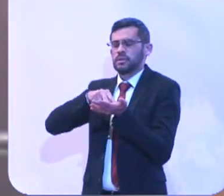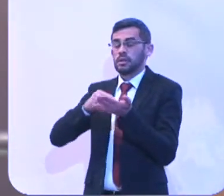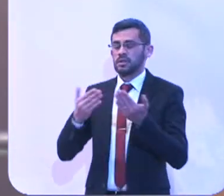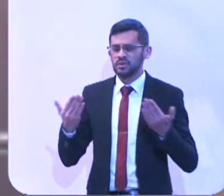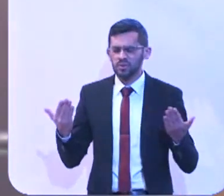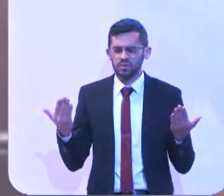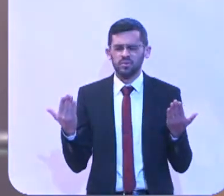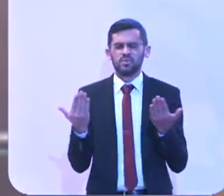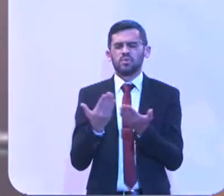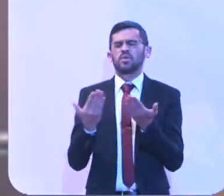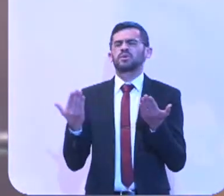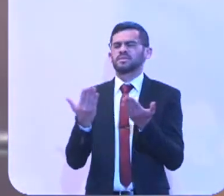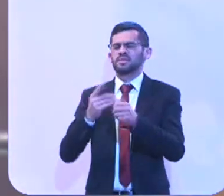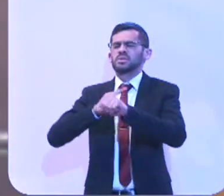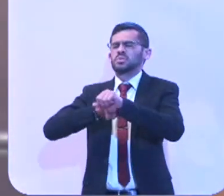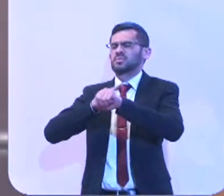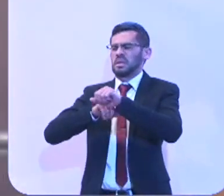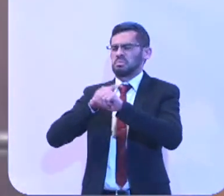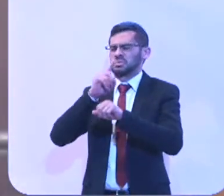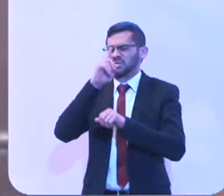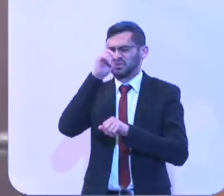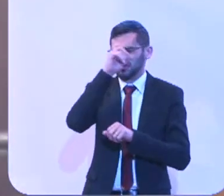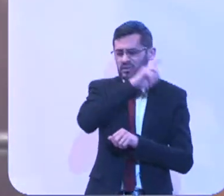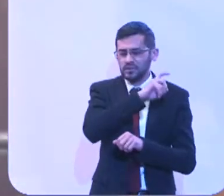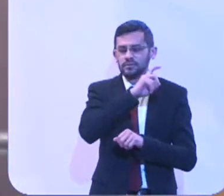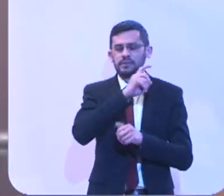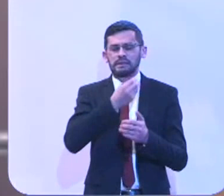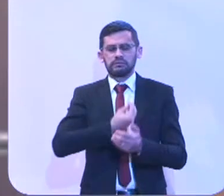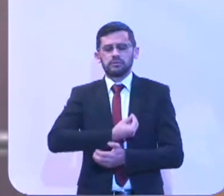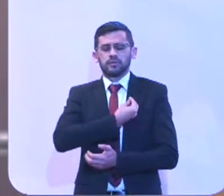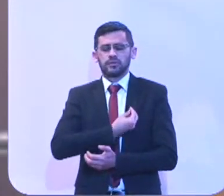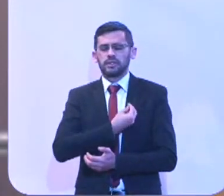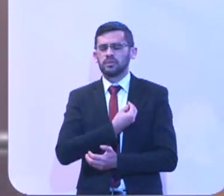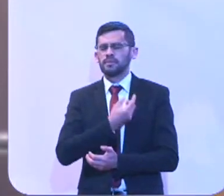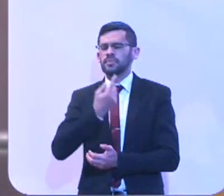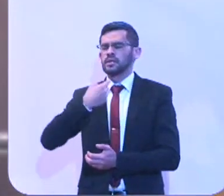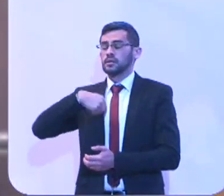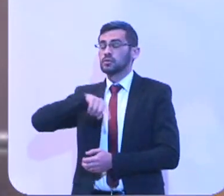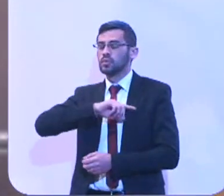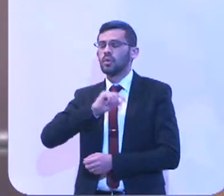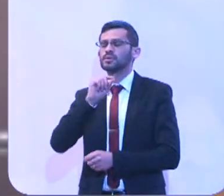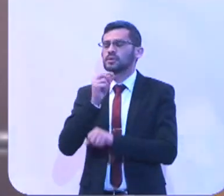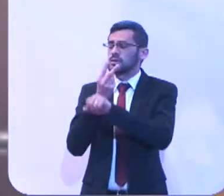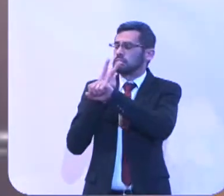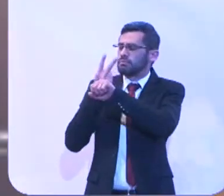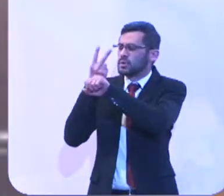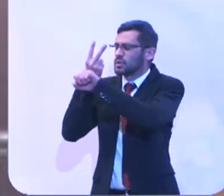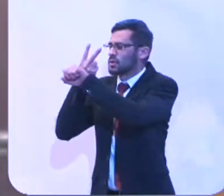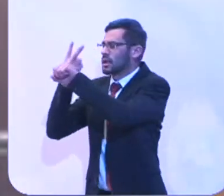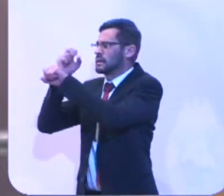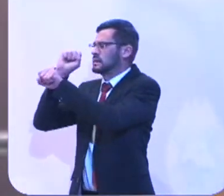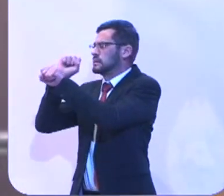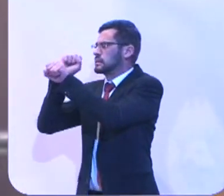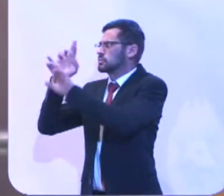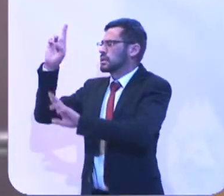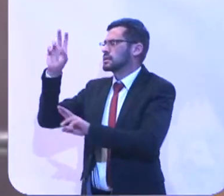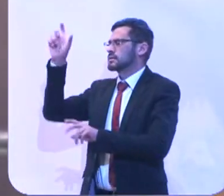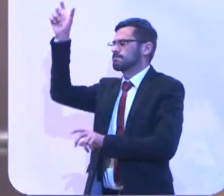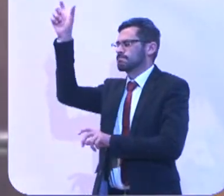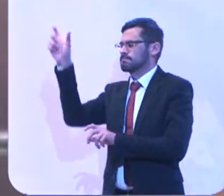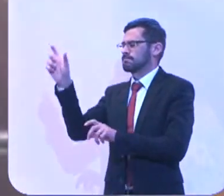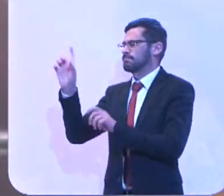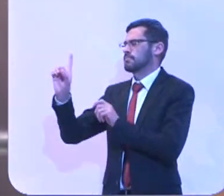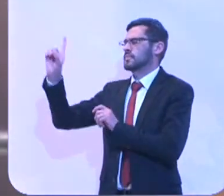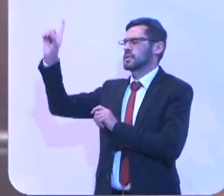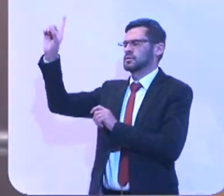E hoje, num tempo tão difícil que estamos vivendo, viemos procurar esperança no Senhor. E